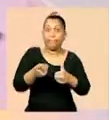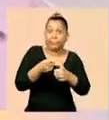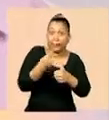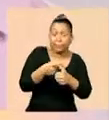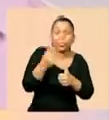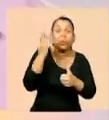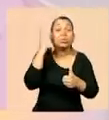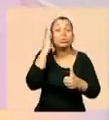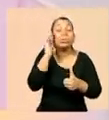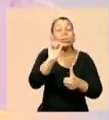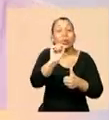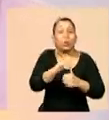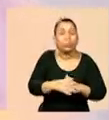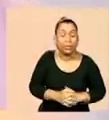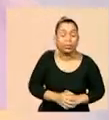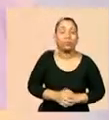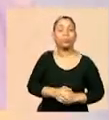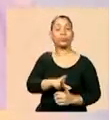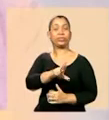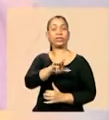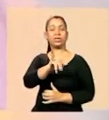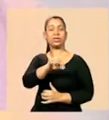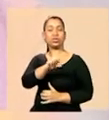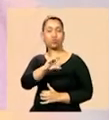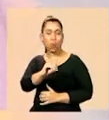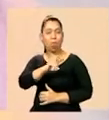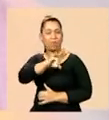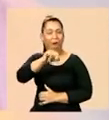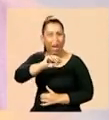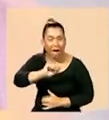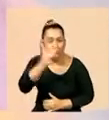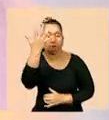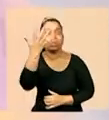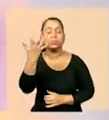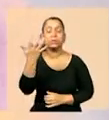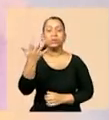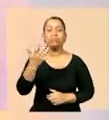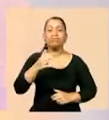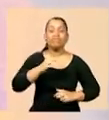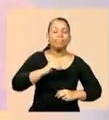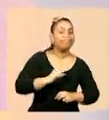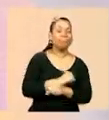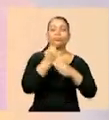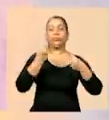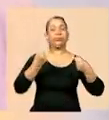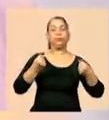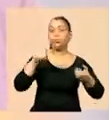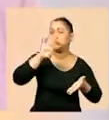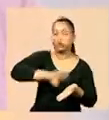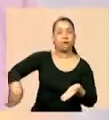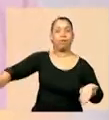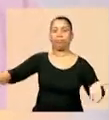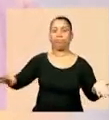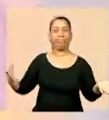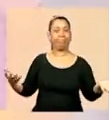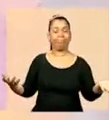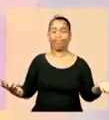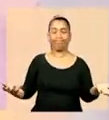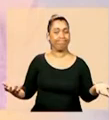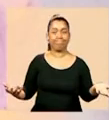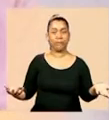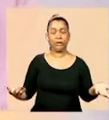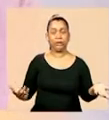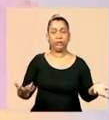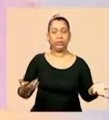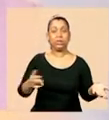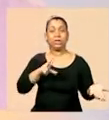gente precisa saber que o risco, em algumas situações, vai ser impossível eliminá-lo. Então, se eu não posso eliminar o